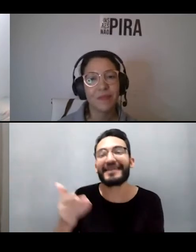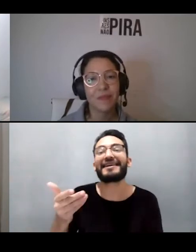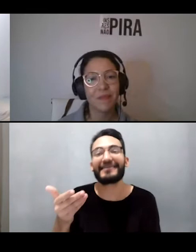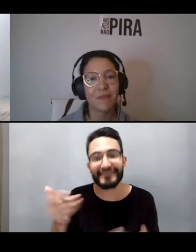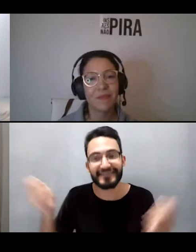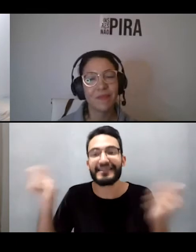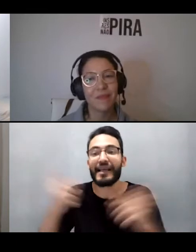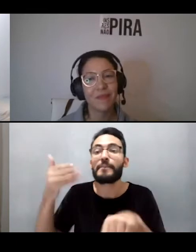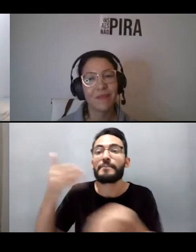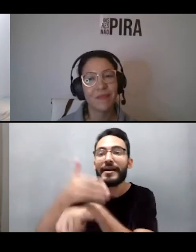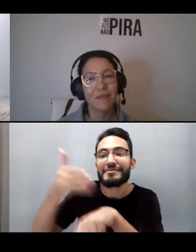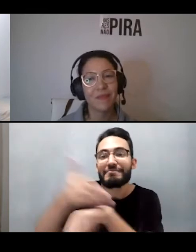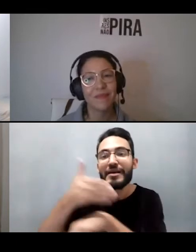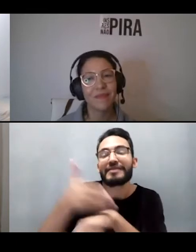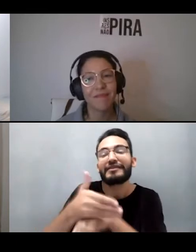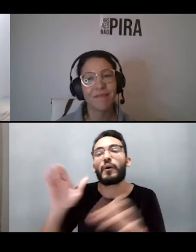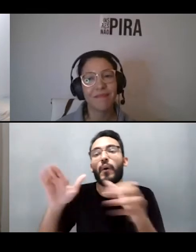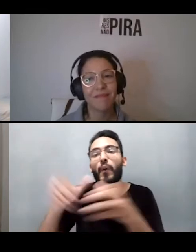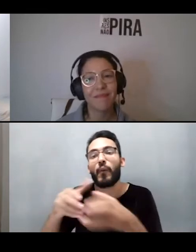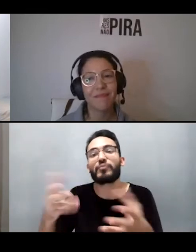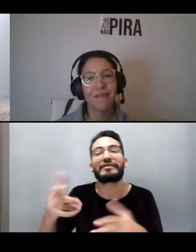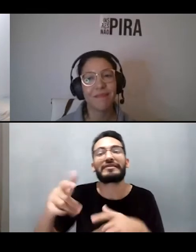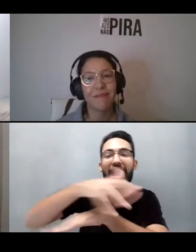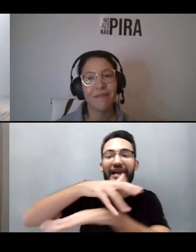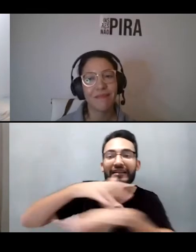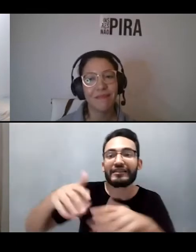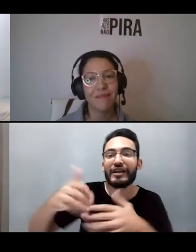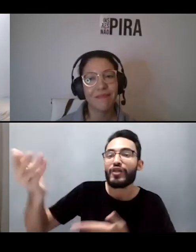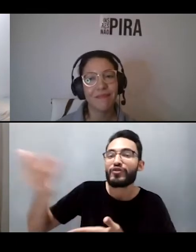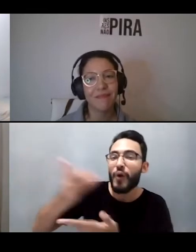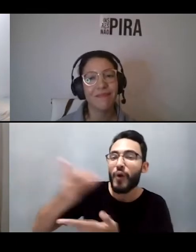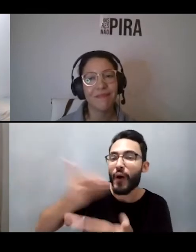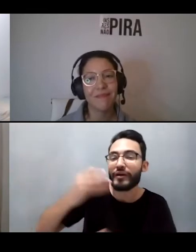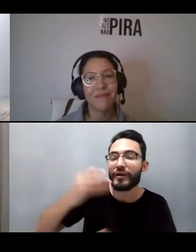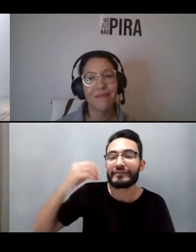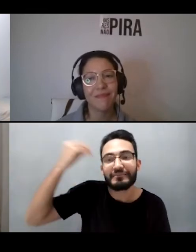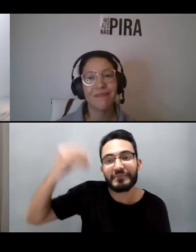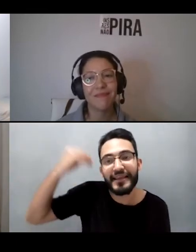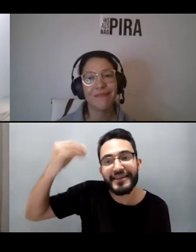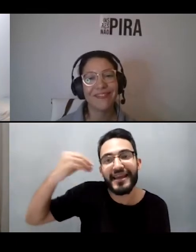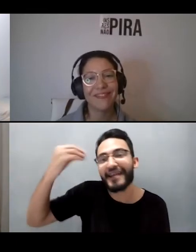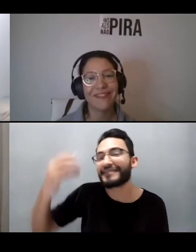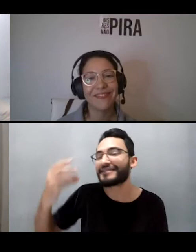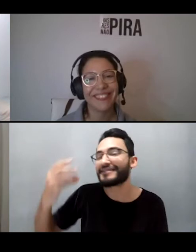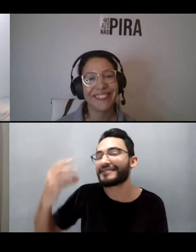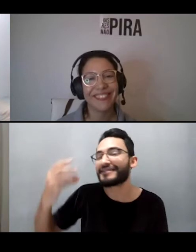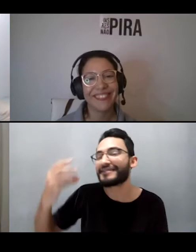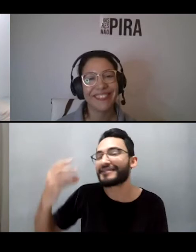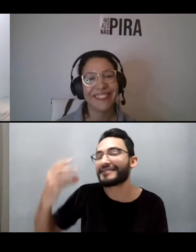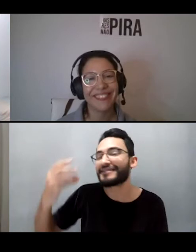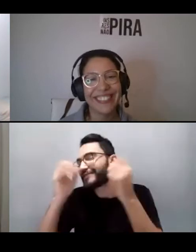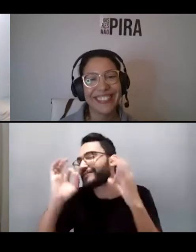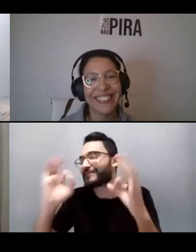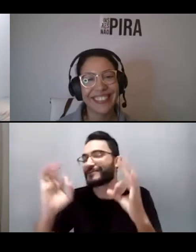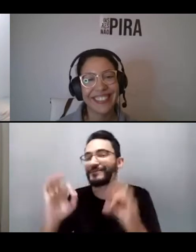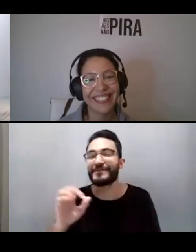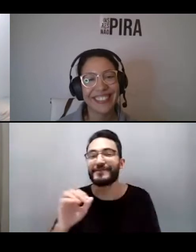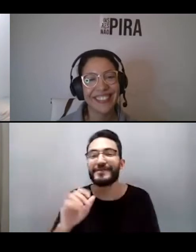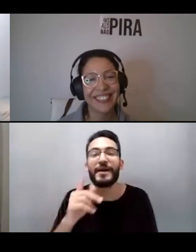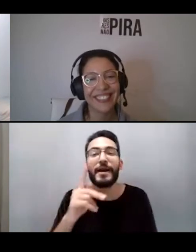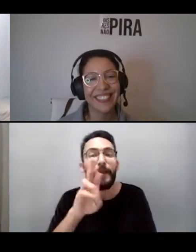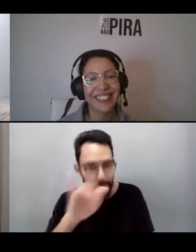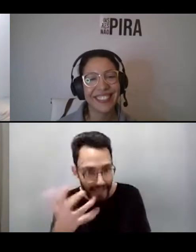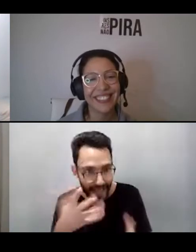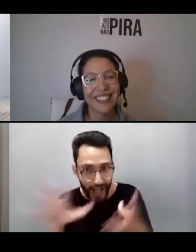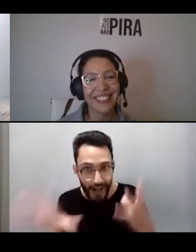essa participação, né, em comunidades, essa troca de experiência. Então foi demais. Pri, quer compartilhar algum ponto?